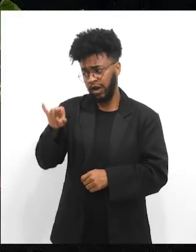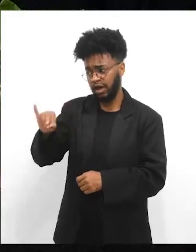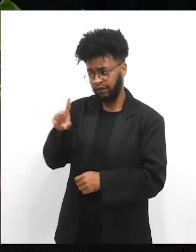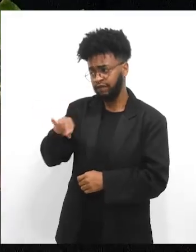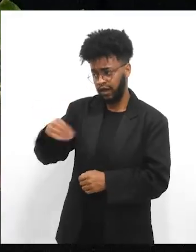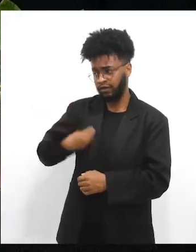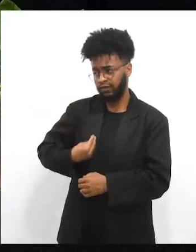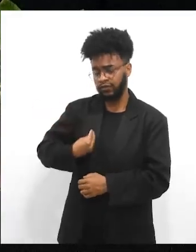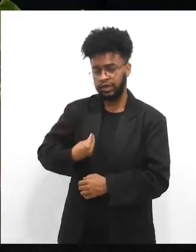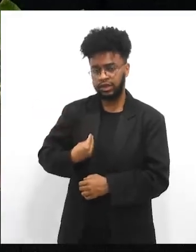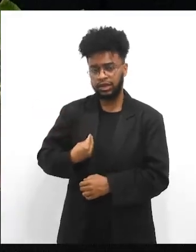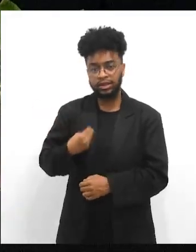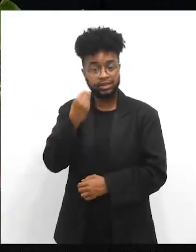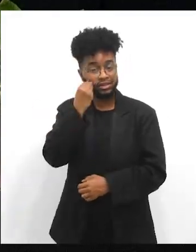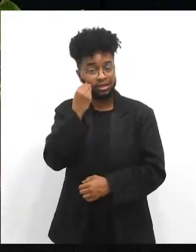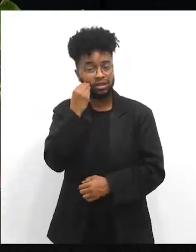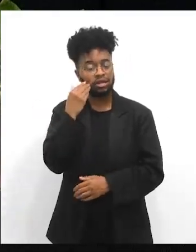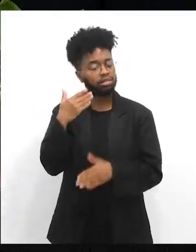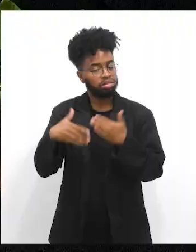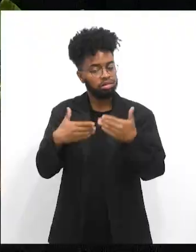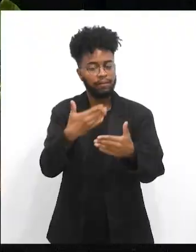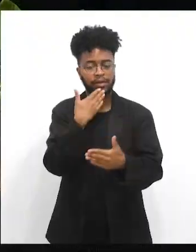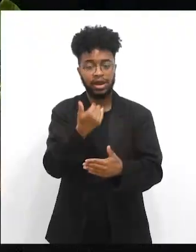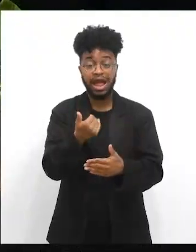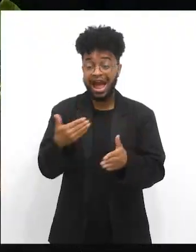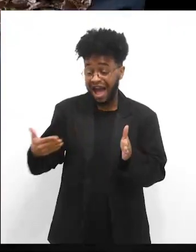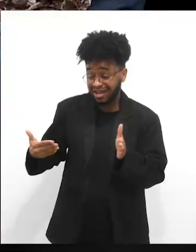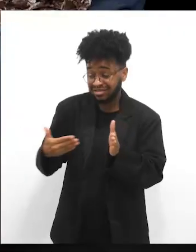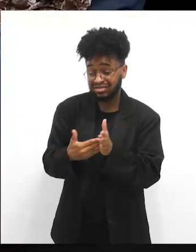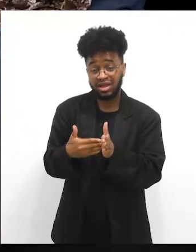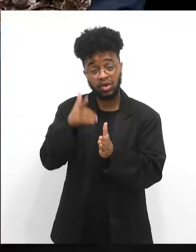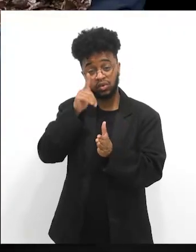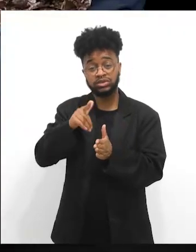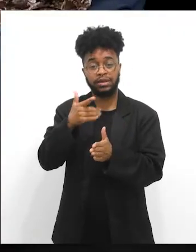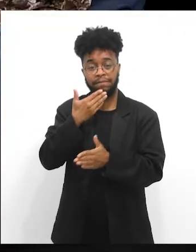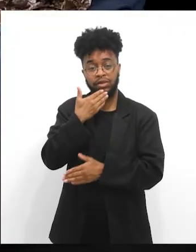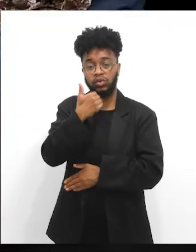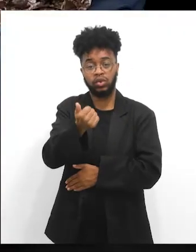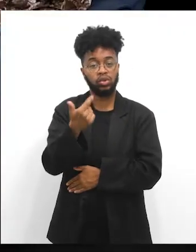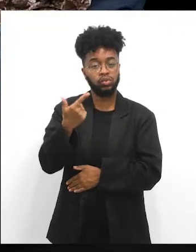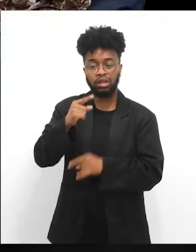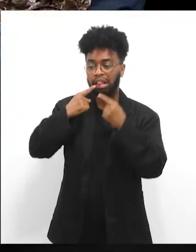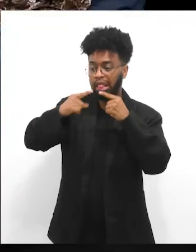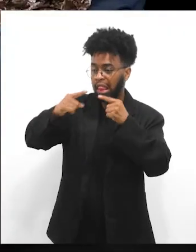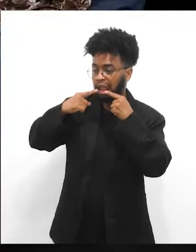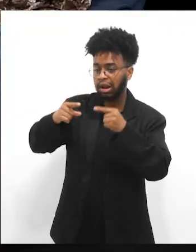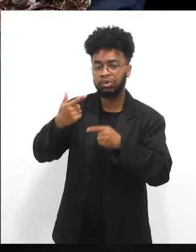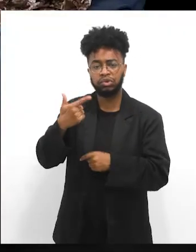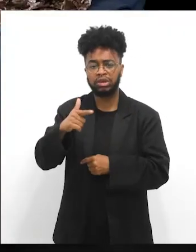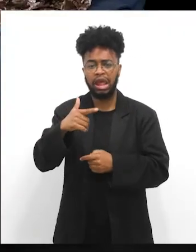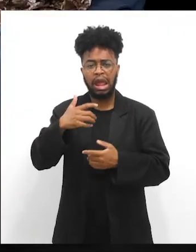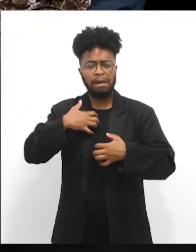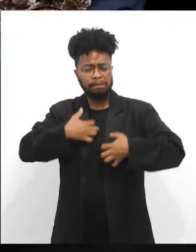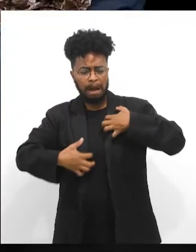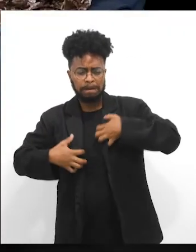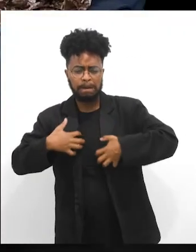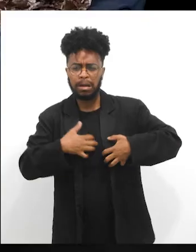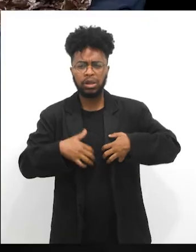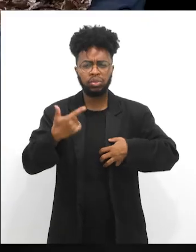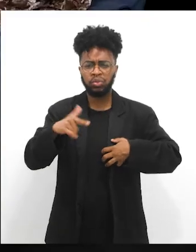outra situação. Vai passar. Para tentar. Até que ele passe sem revolta, sem